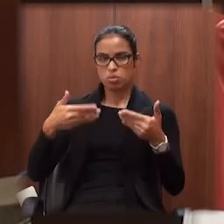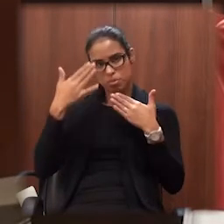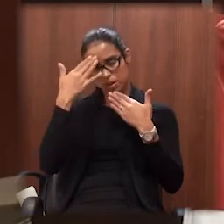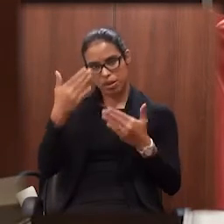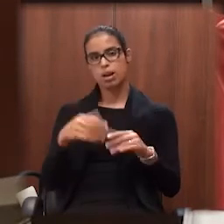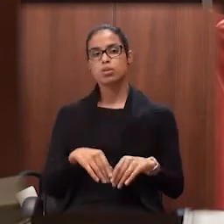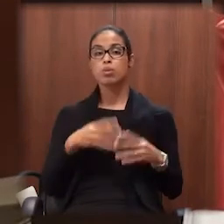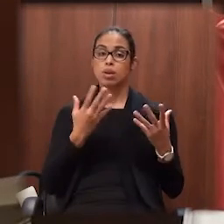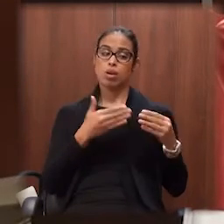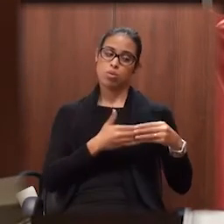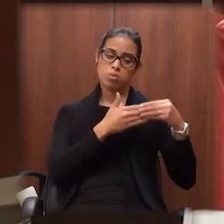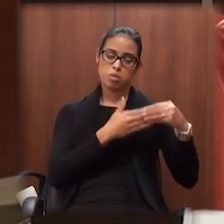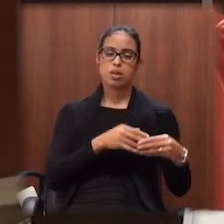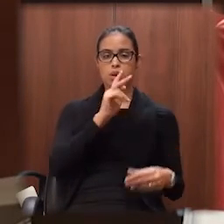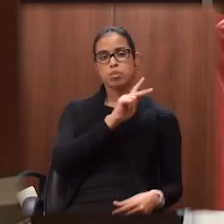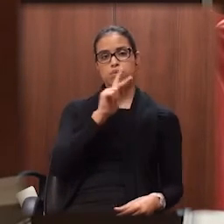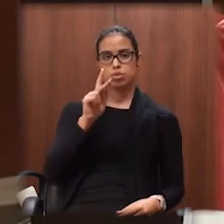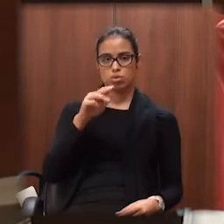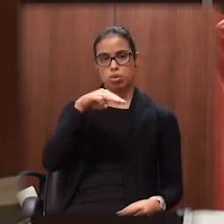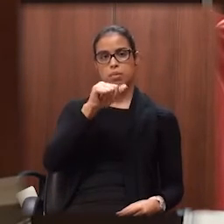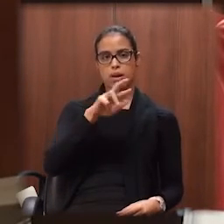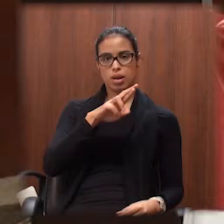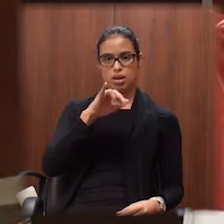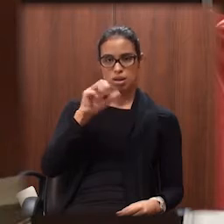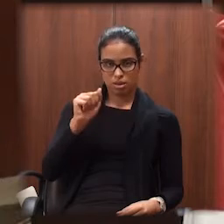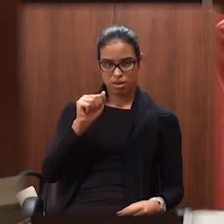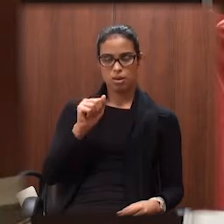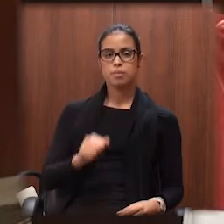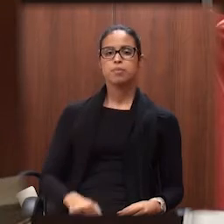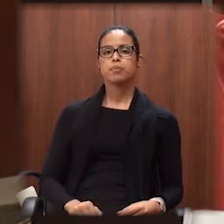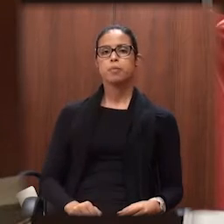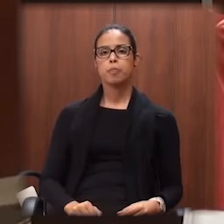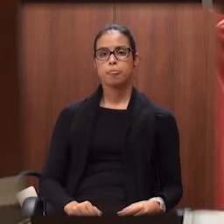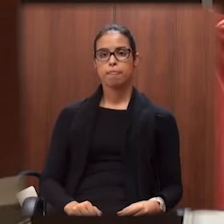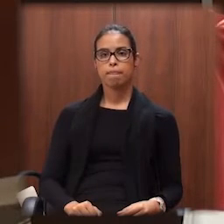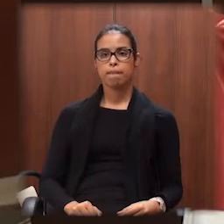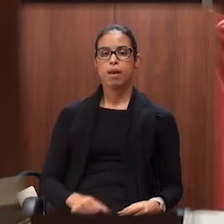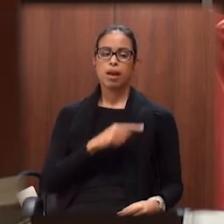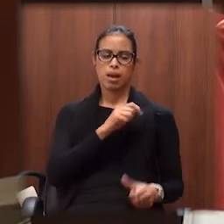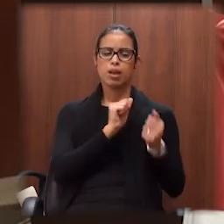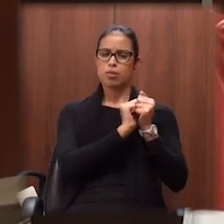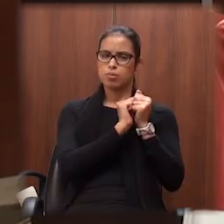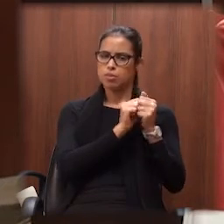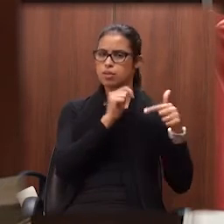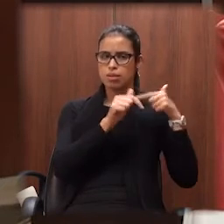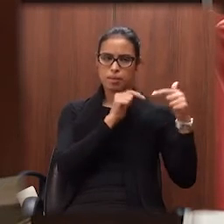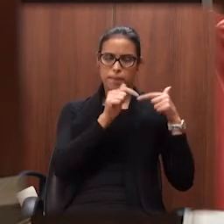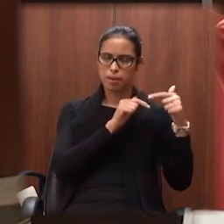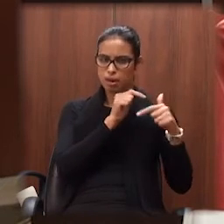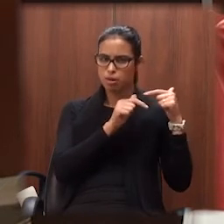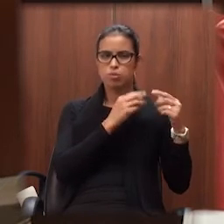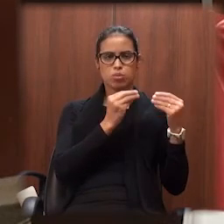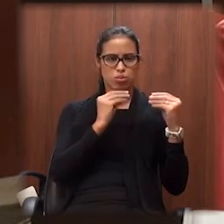Gostaria de cumprimentar a professora Maria Vitória Benevides, companheira de muitas lutas e